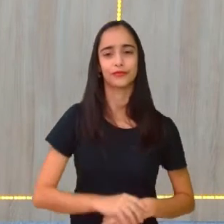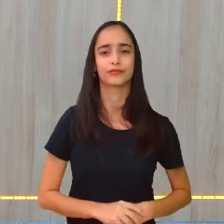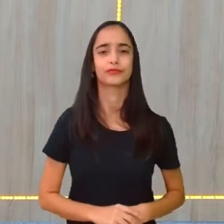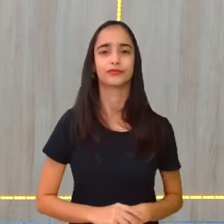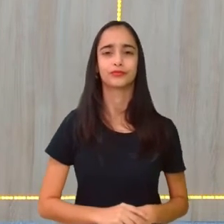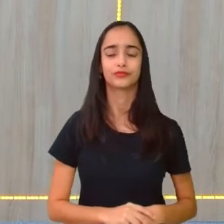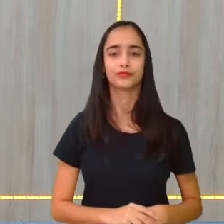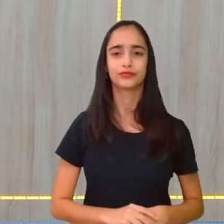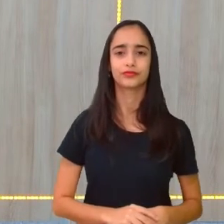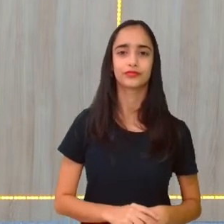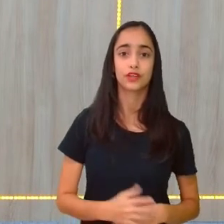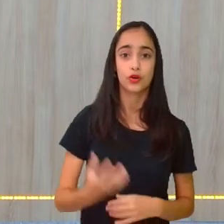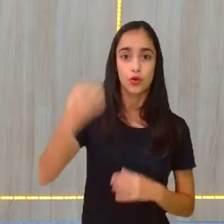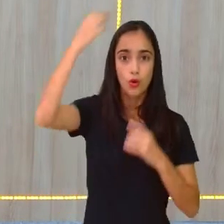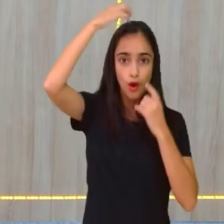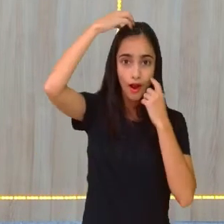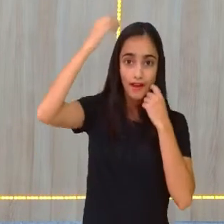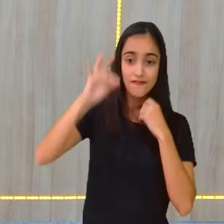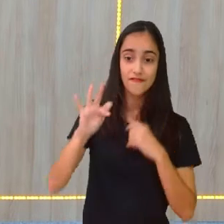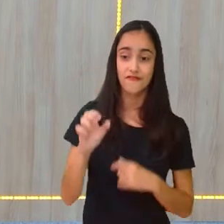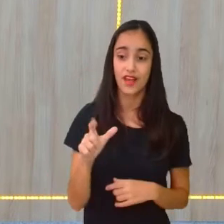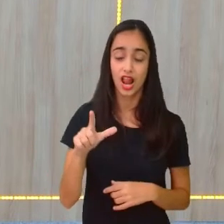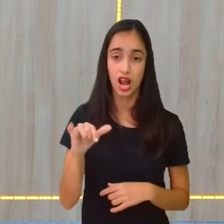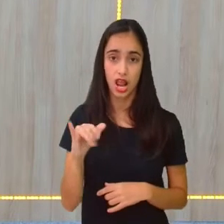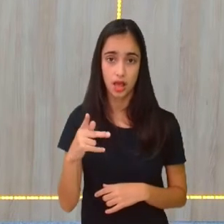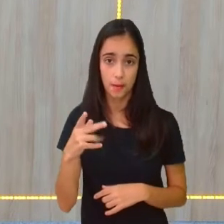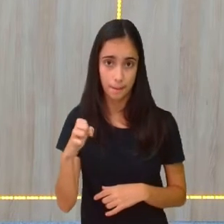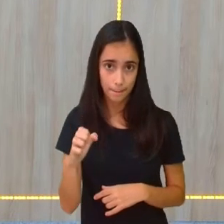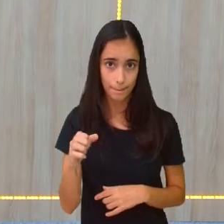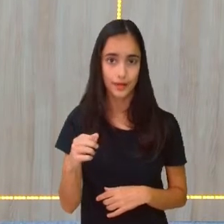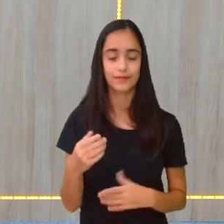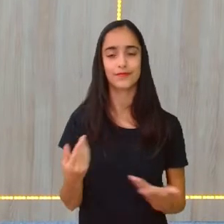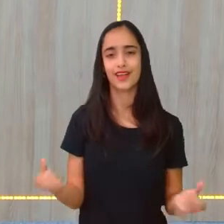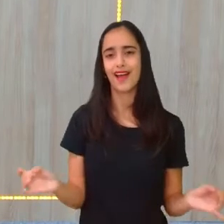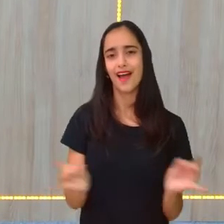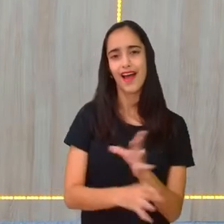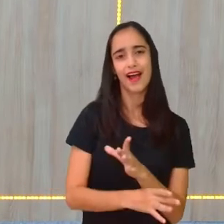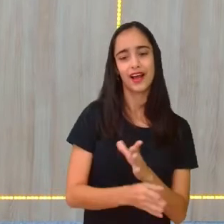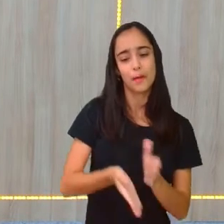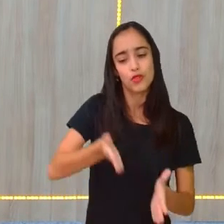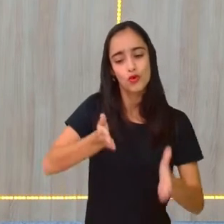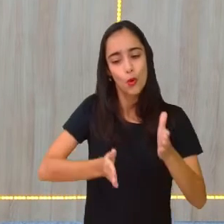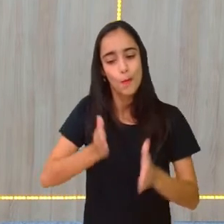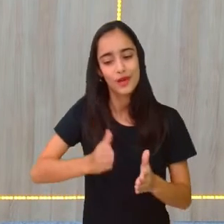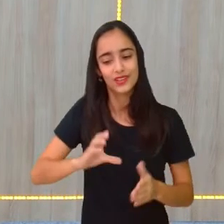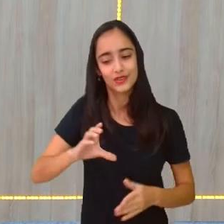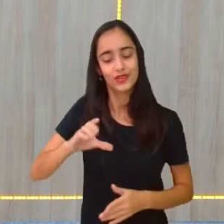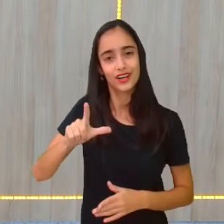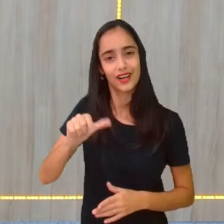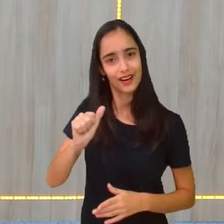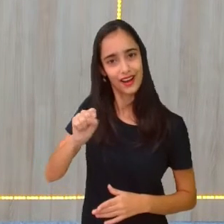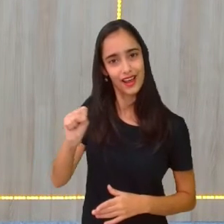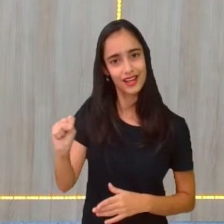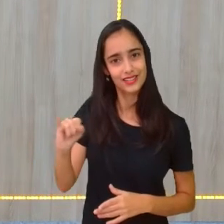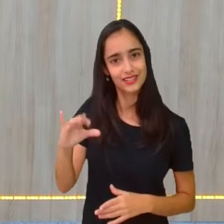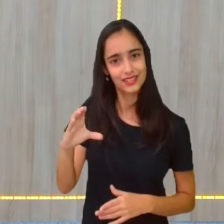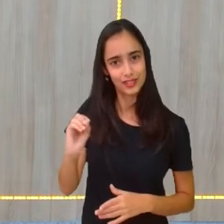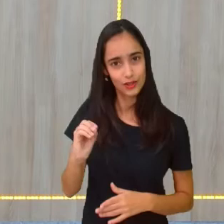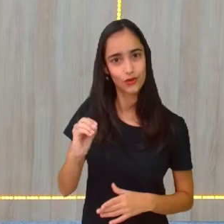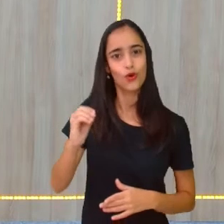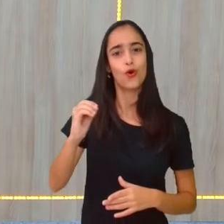macedônico Filipe II, pondo fim aí ao chamado período clássico da história grega e